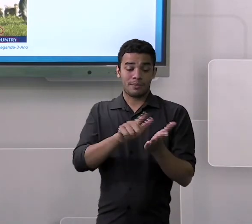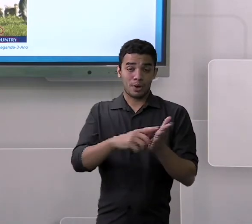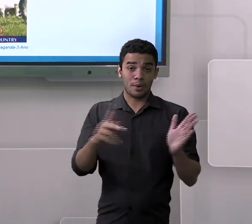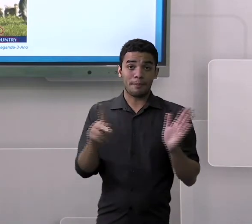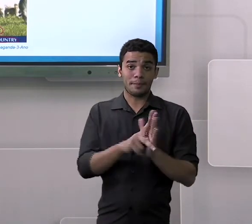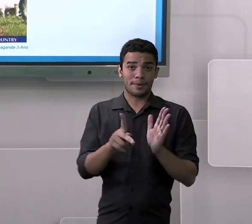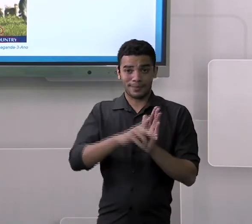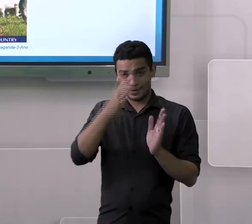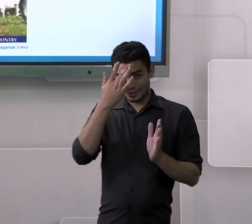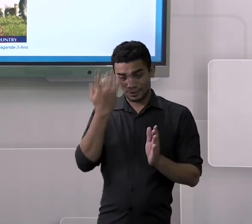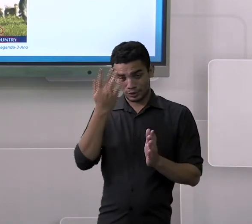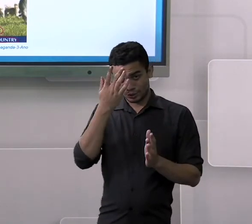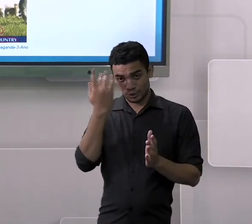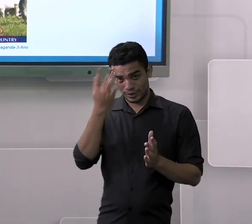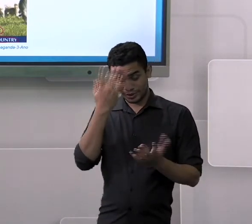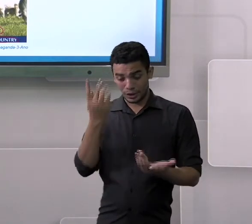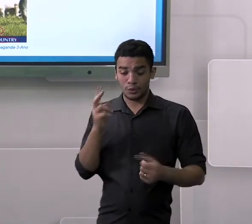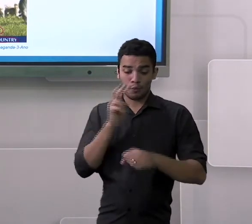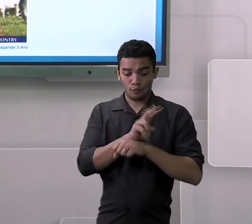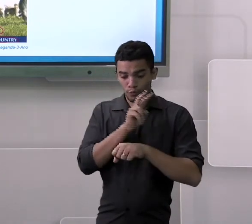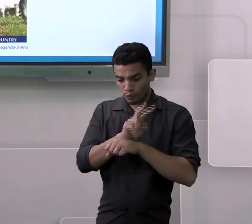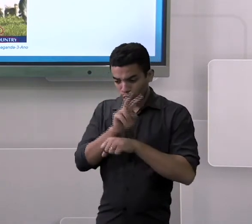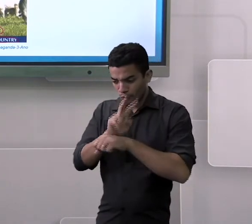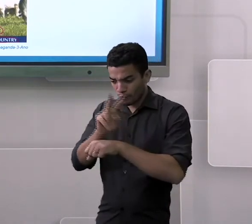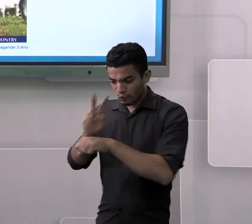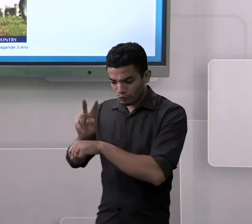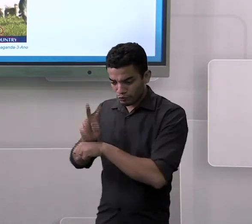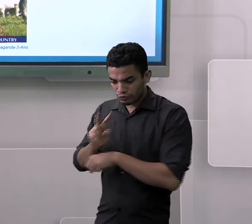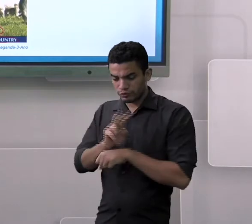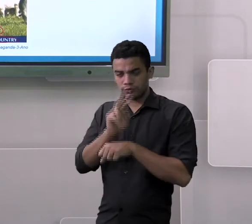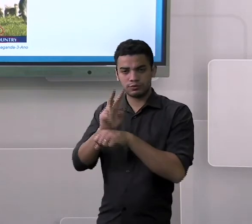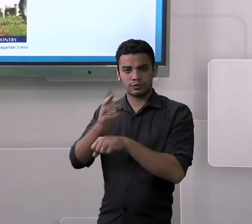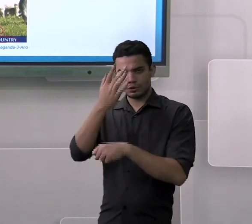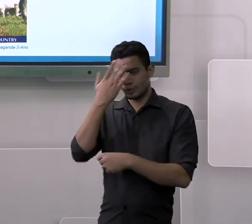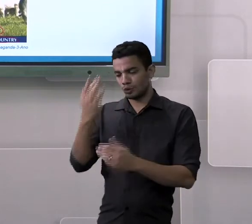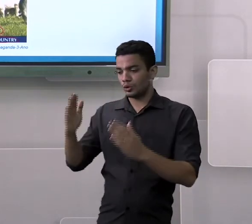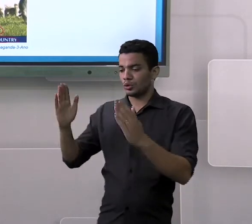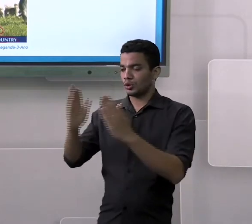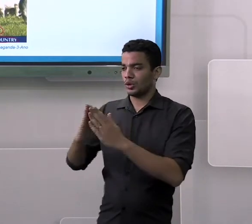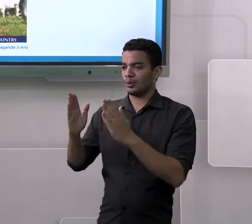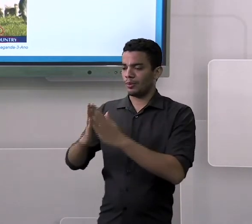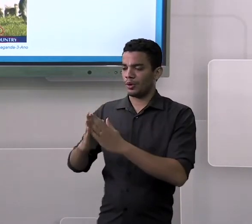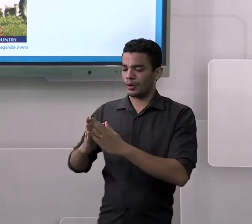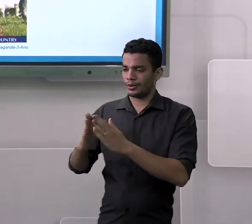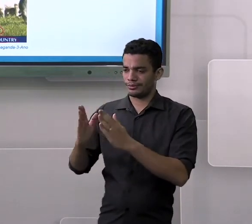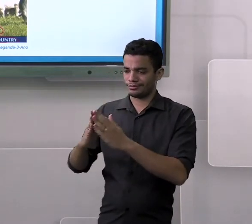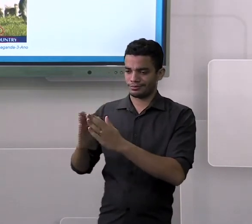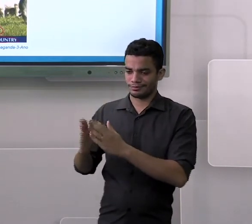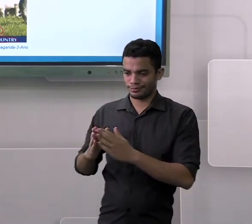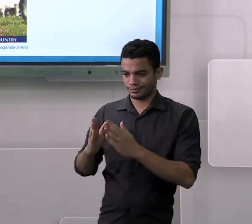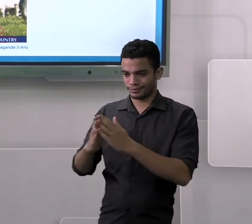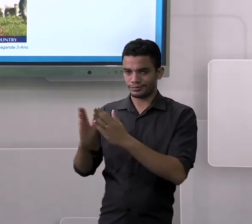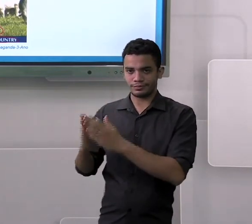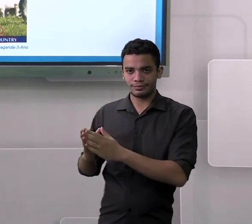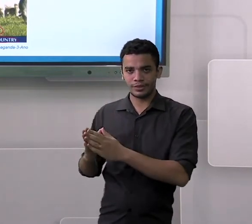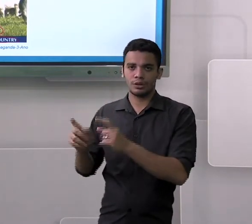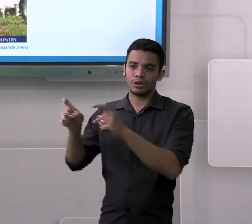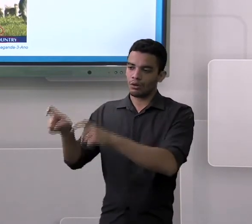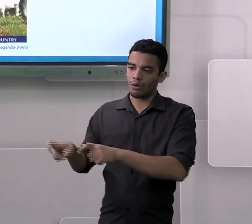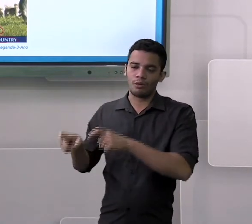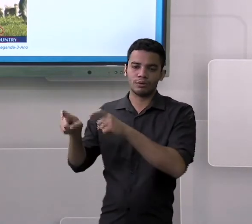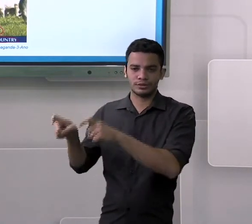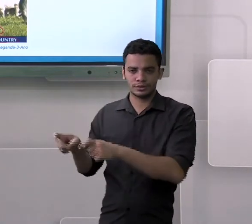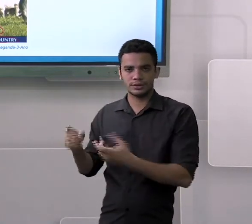gado geralmente vivem na área rural, ou seja, no campo, fora da cidade. Prestou